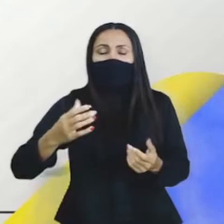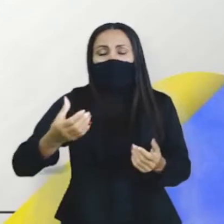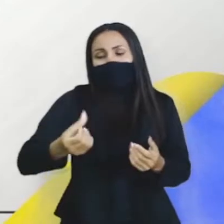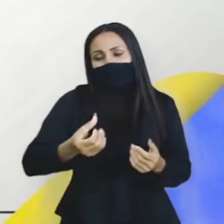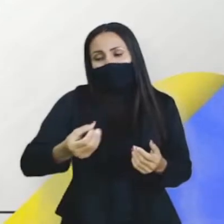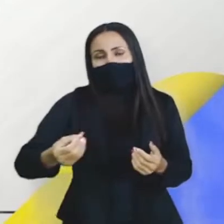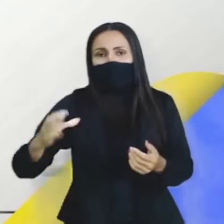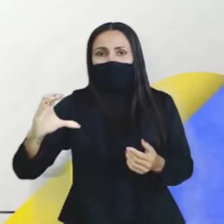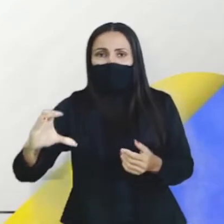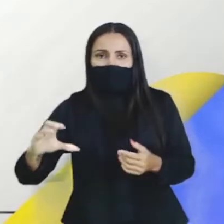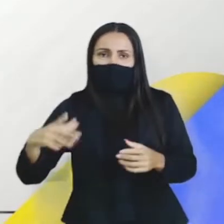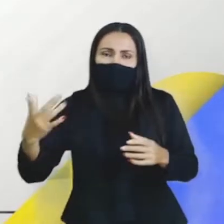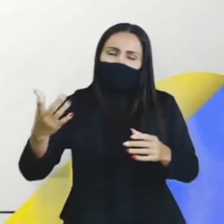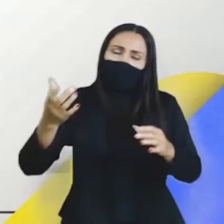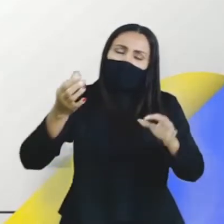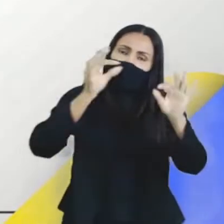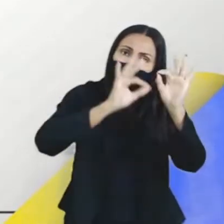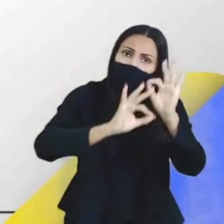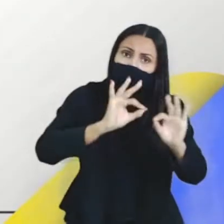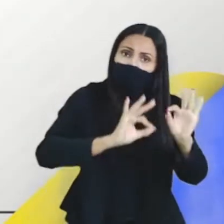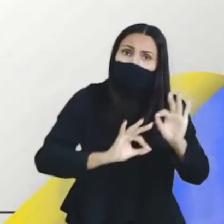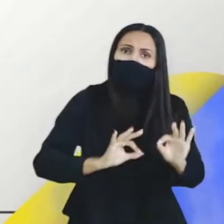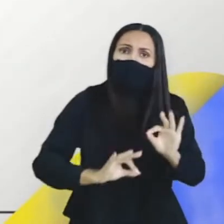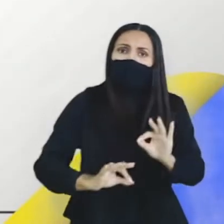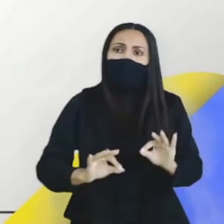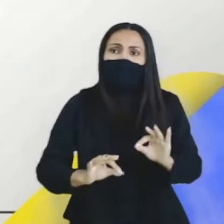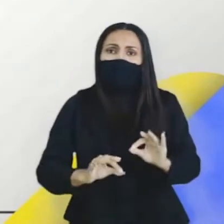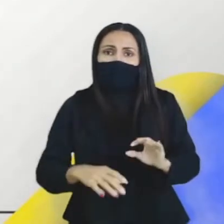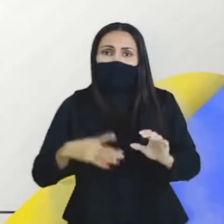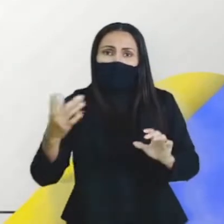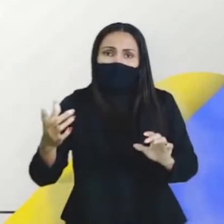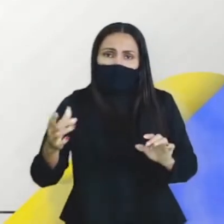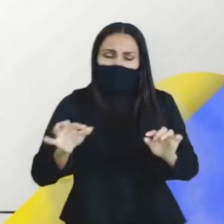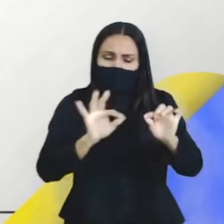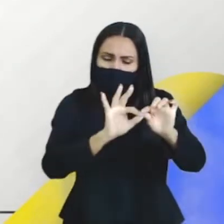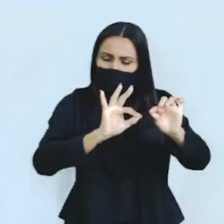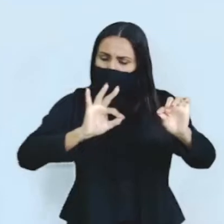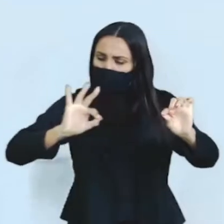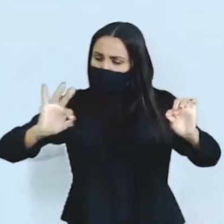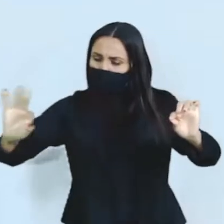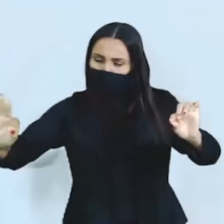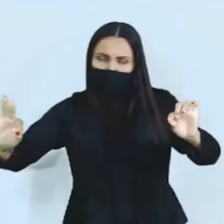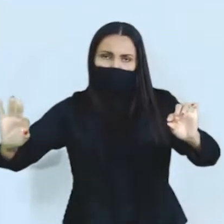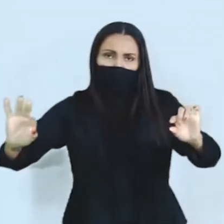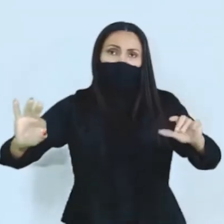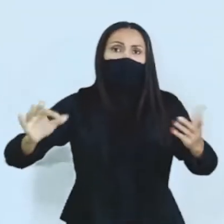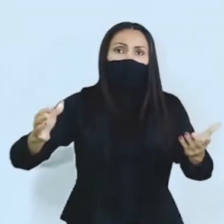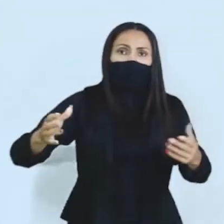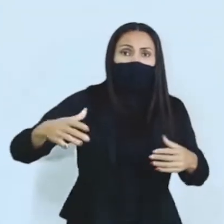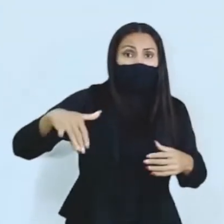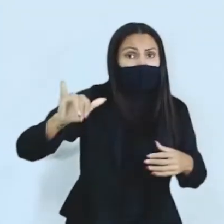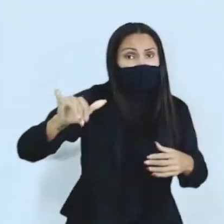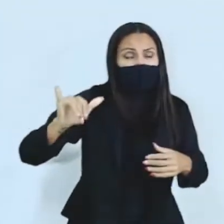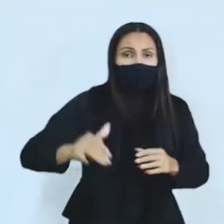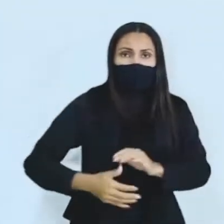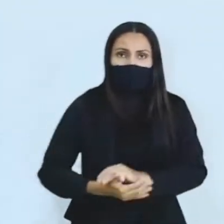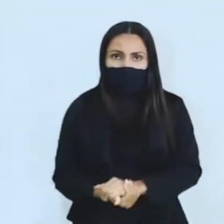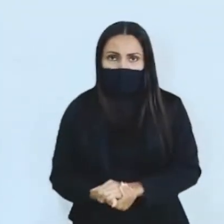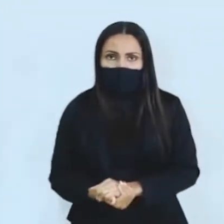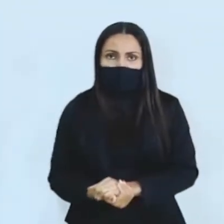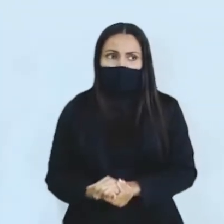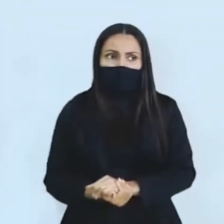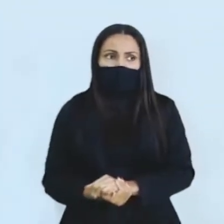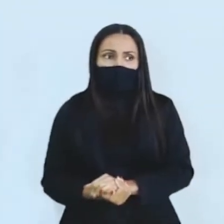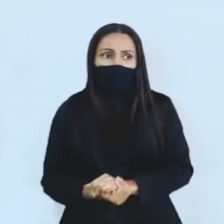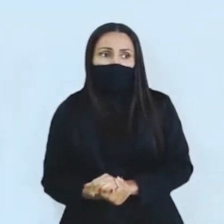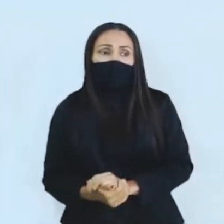poder projetar essa profundidade do eixo de Y, certo? E as